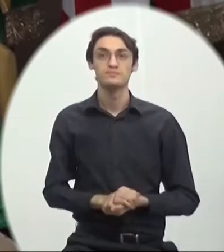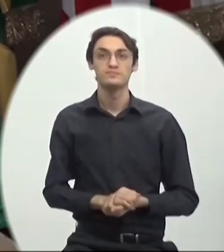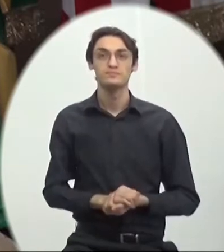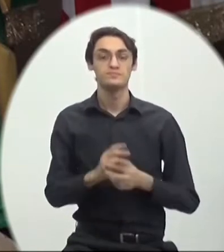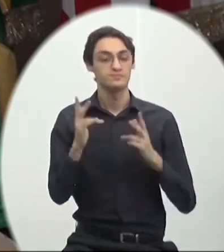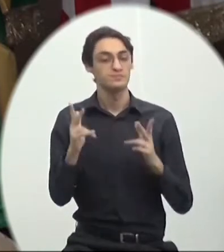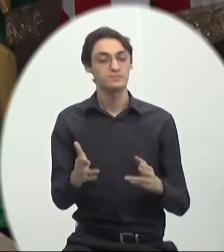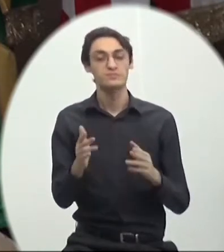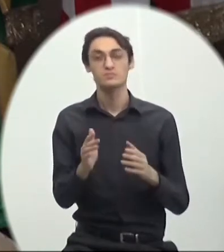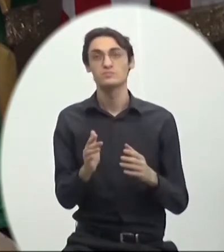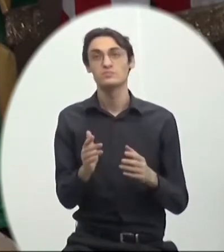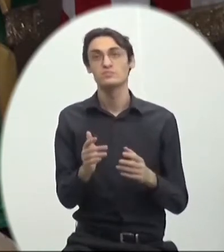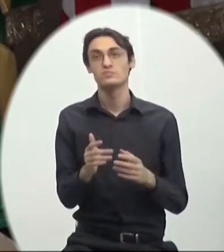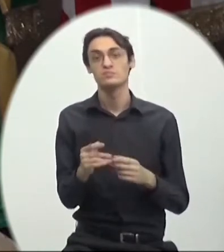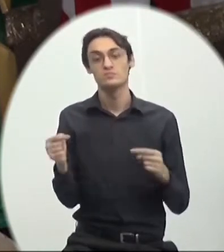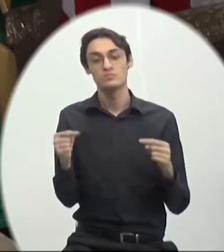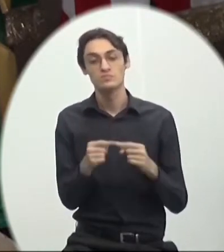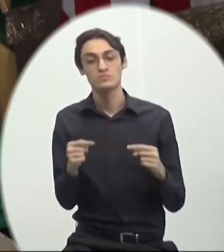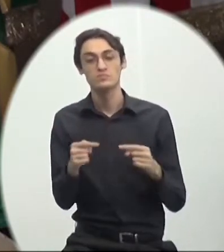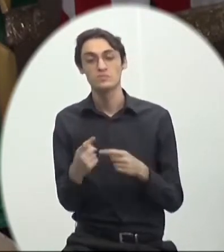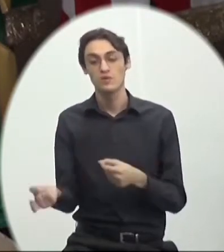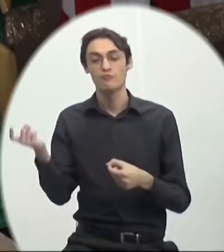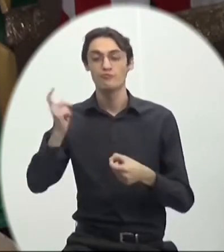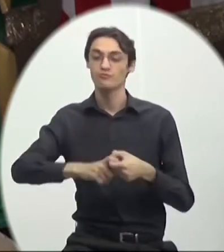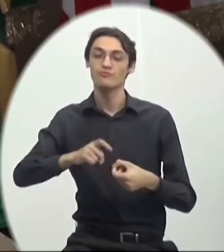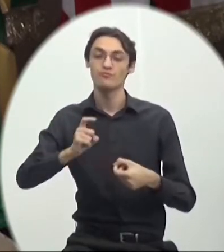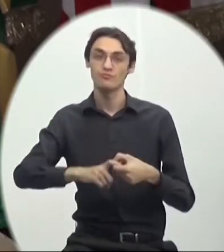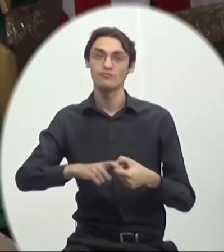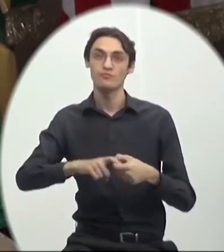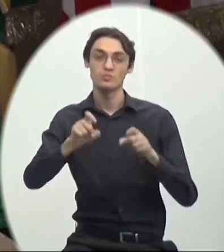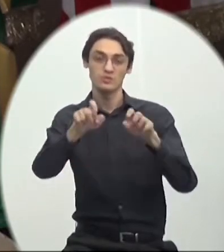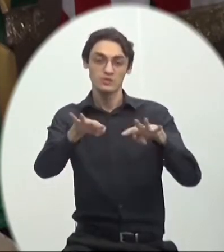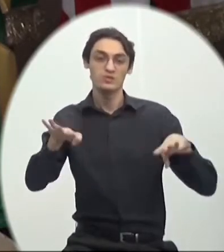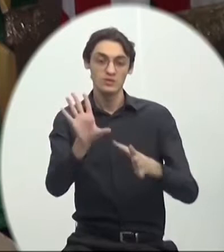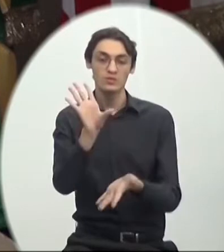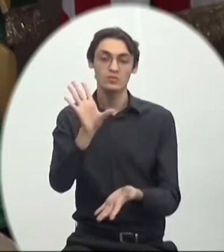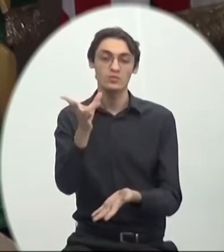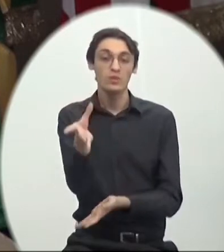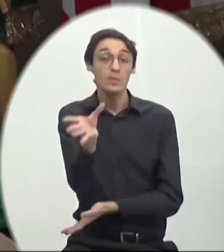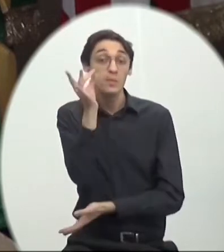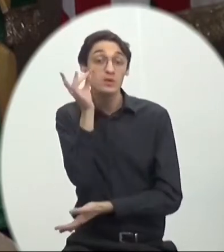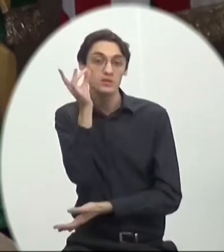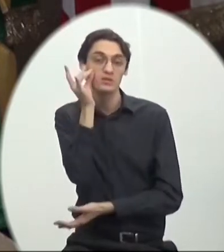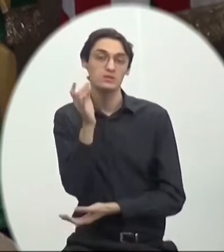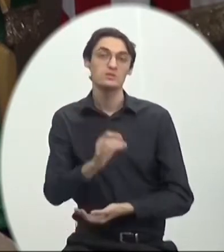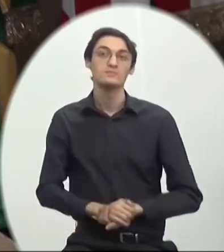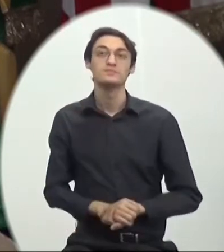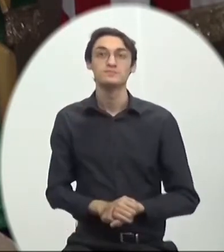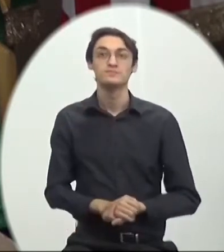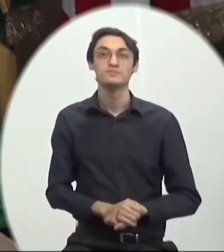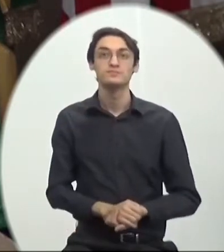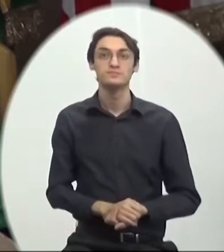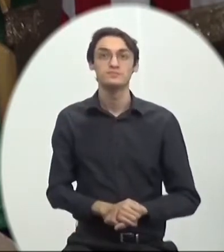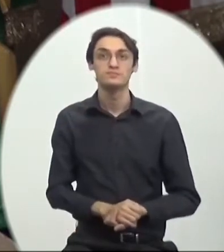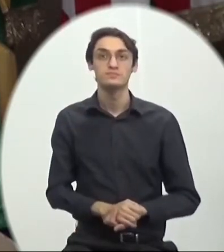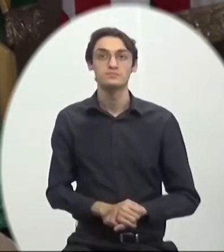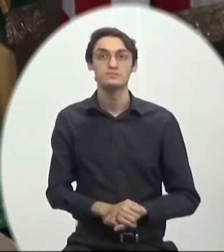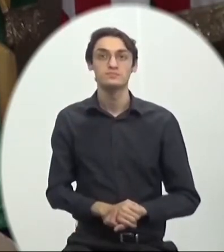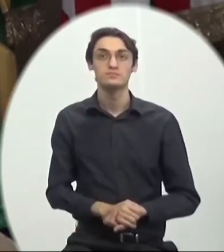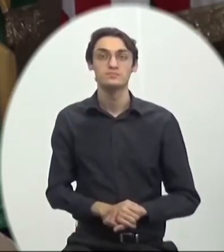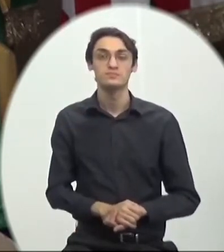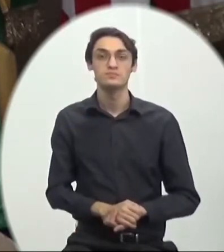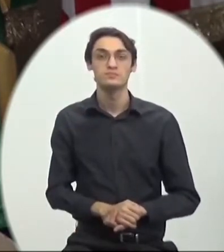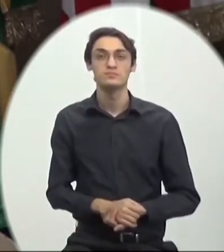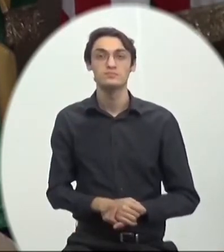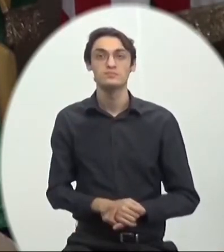como a retomada das sessões presenciais, eu acho que mais do que nunca, na sua totalidade. A